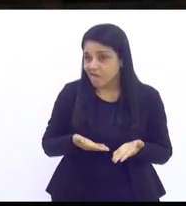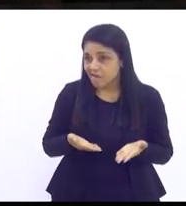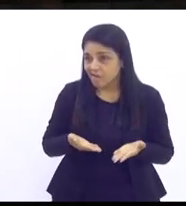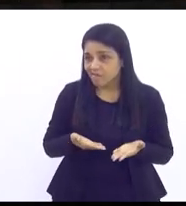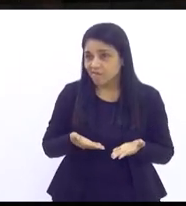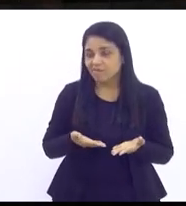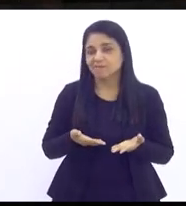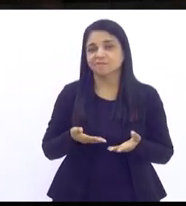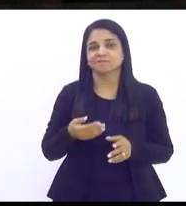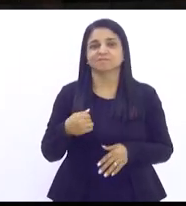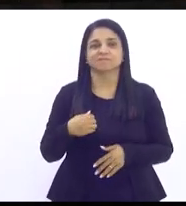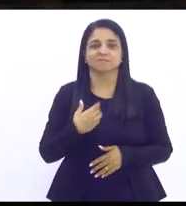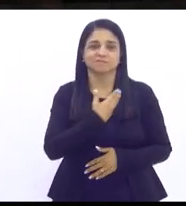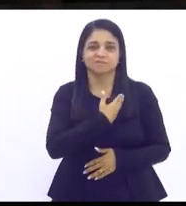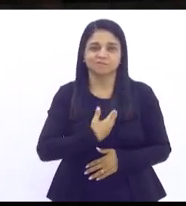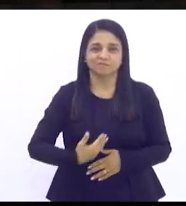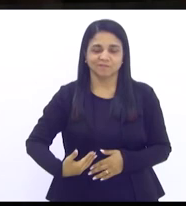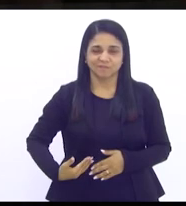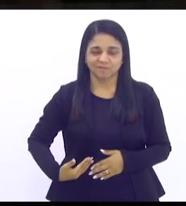o governador